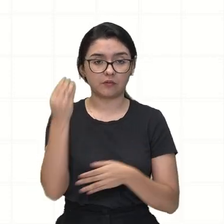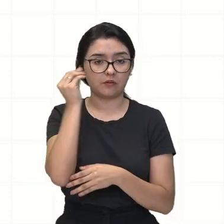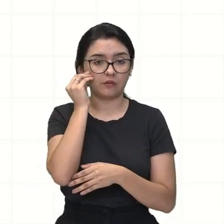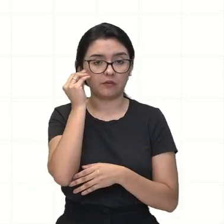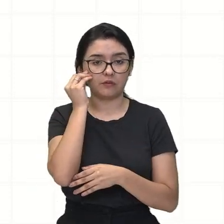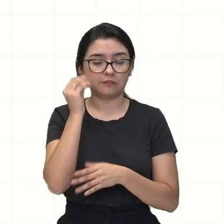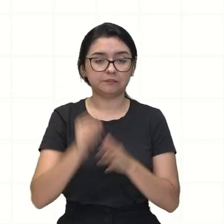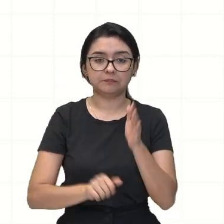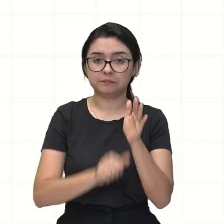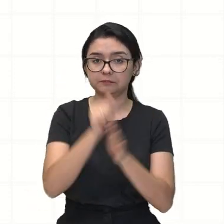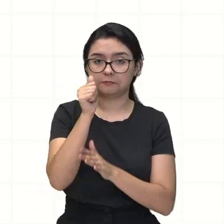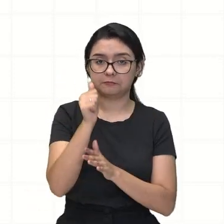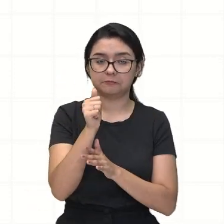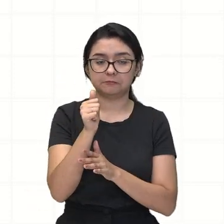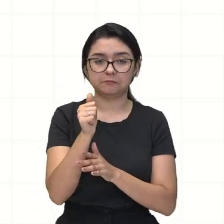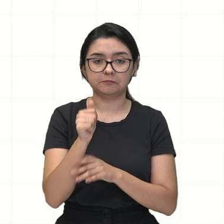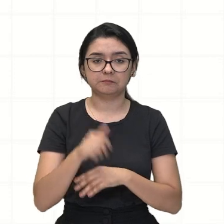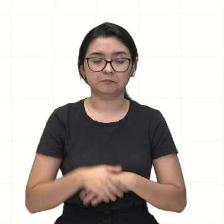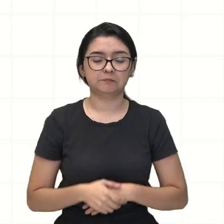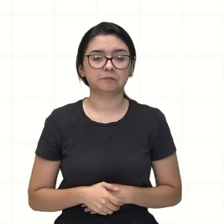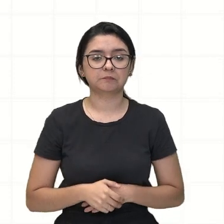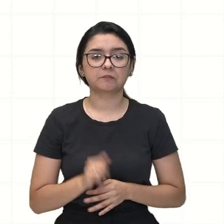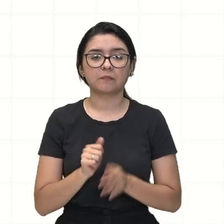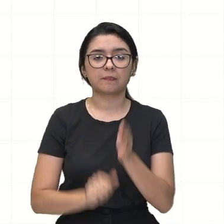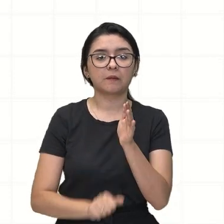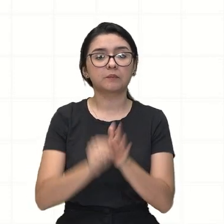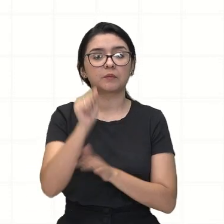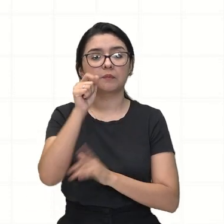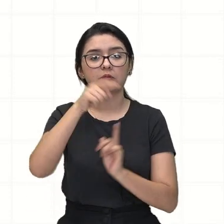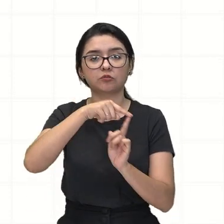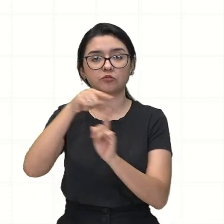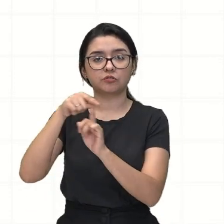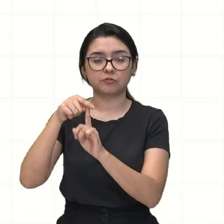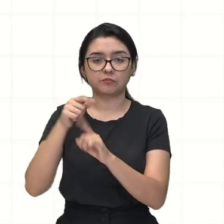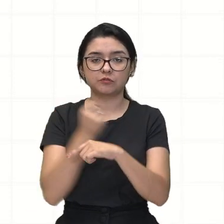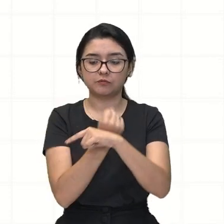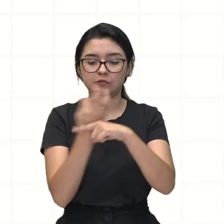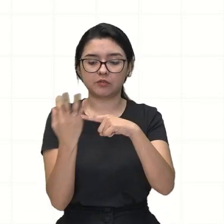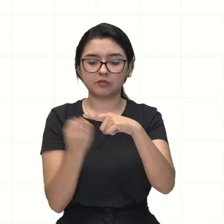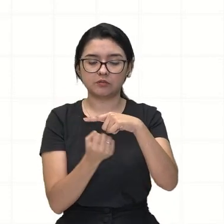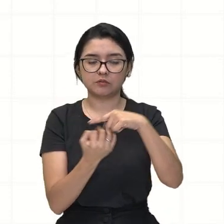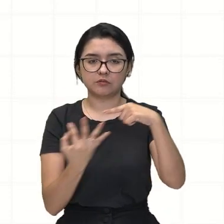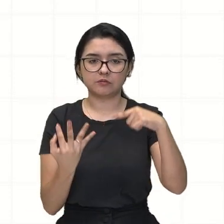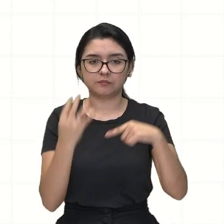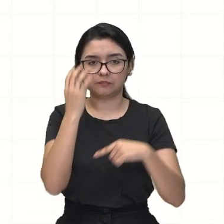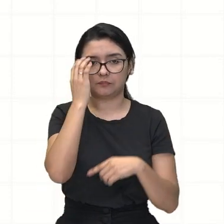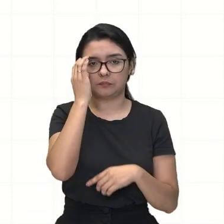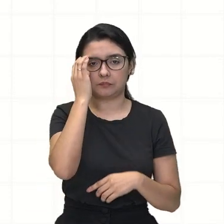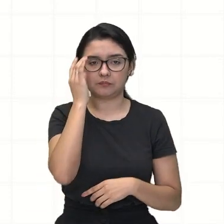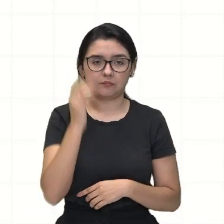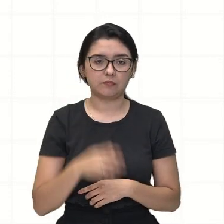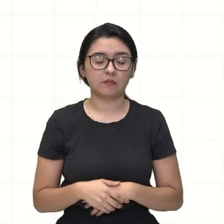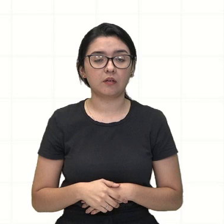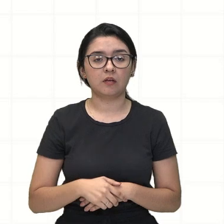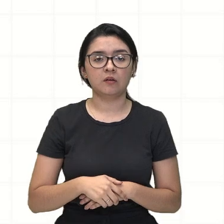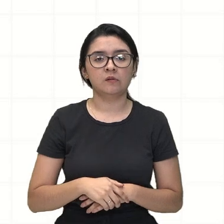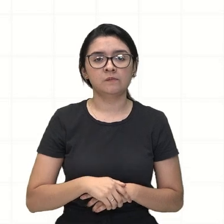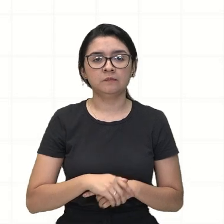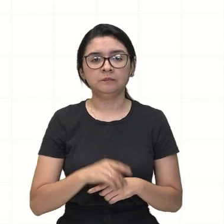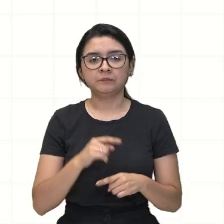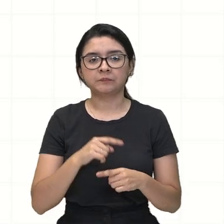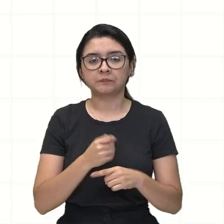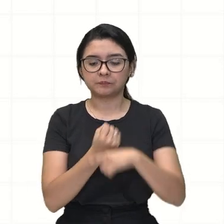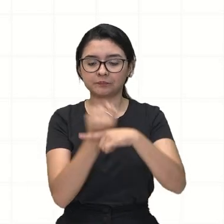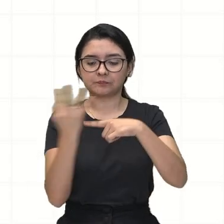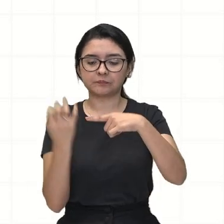para nosso primeiro tipo de frações. O primeiro tipo de fração é dita como